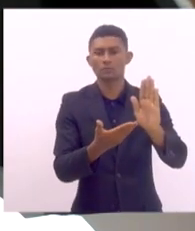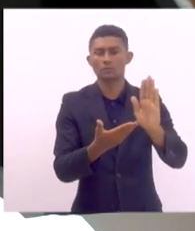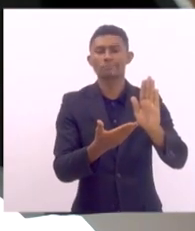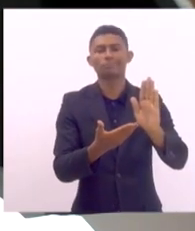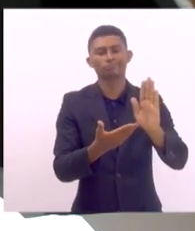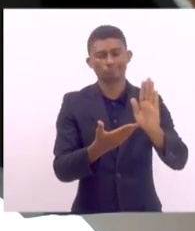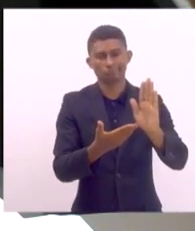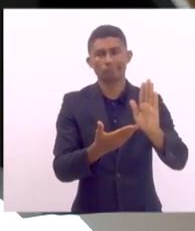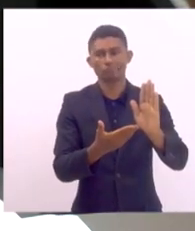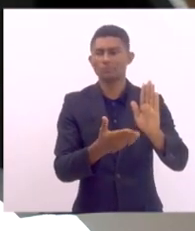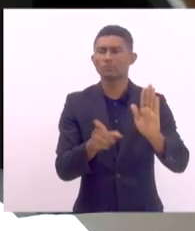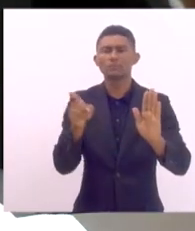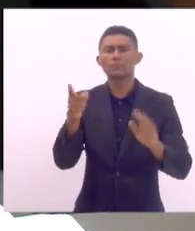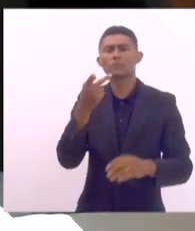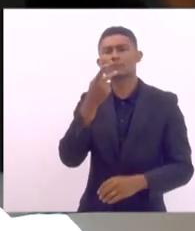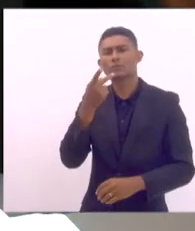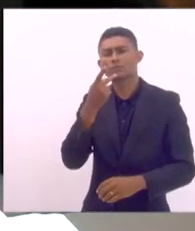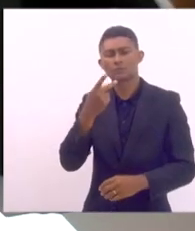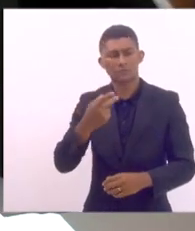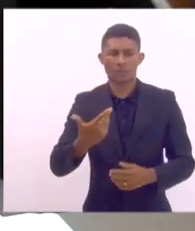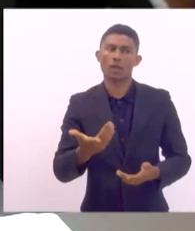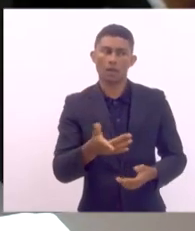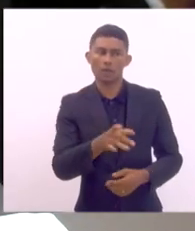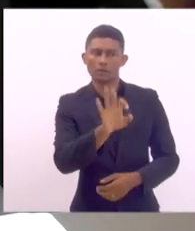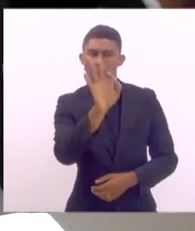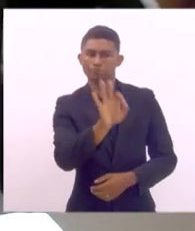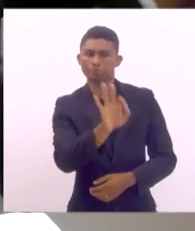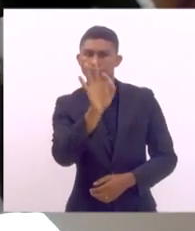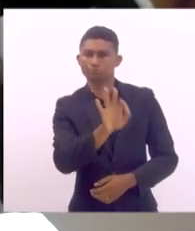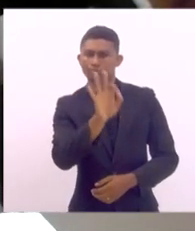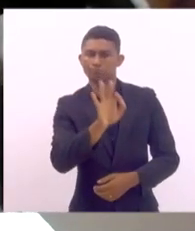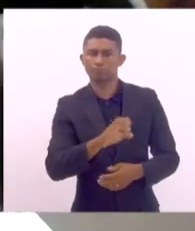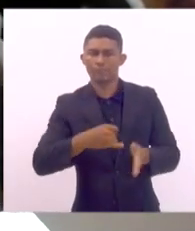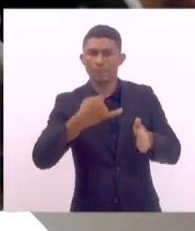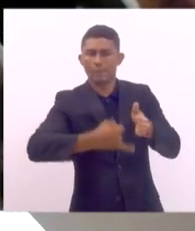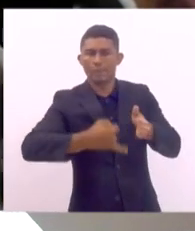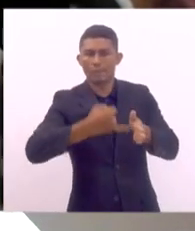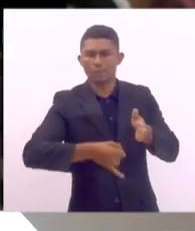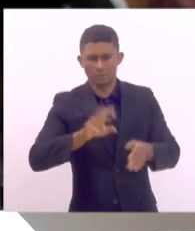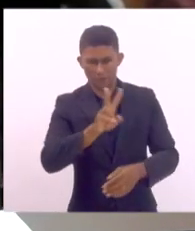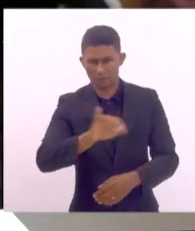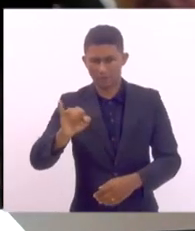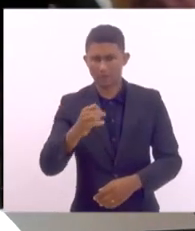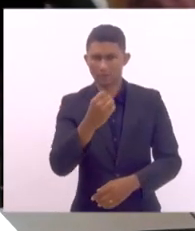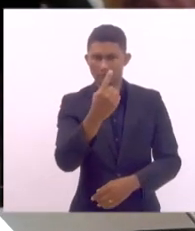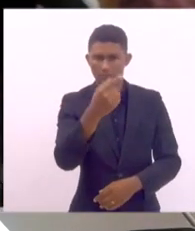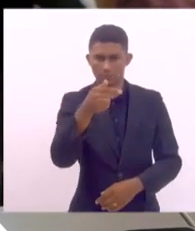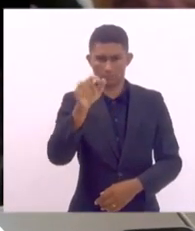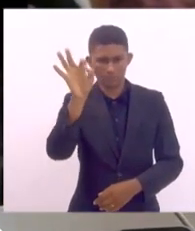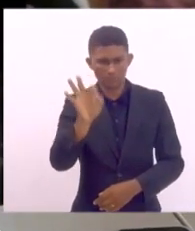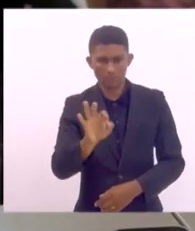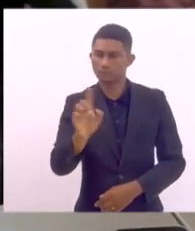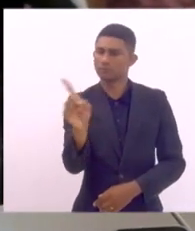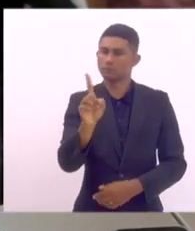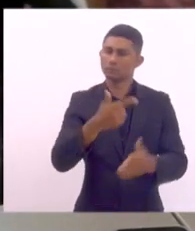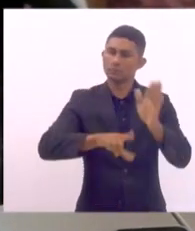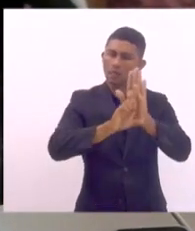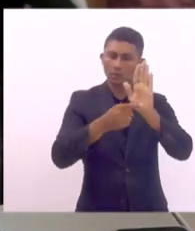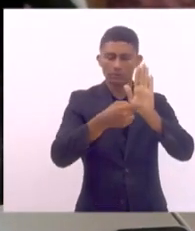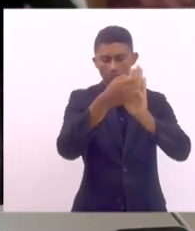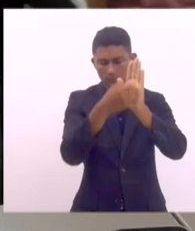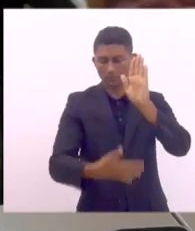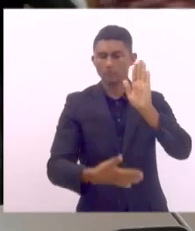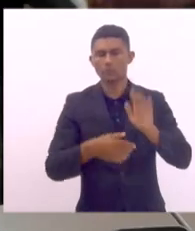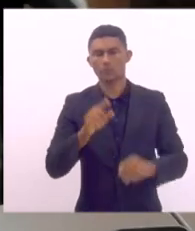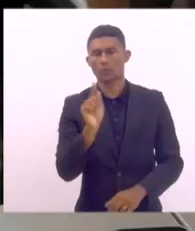porque ele não está dizendo que a alíquota vai ser 17. Né? A legislação está dizendo